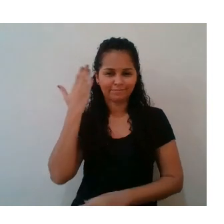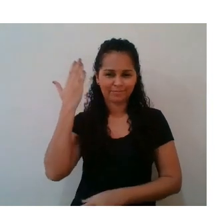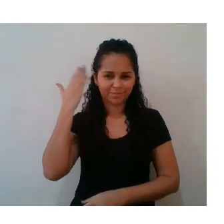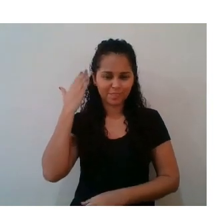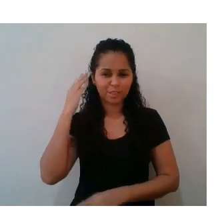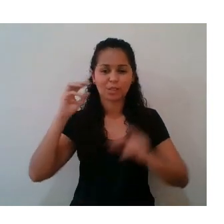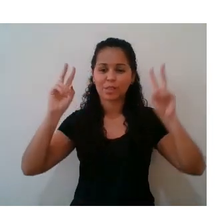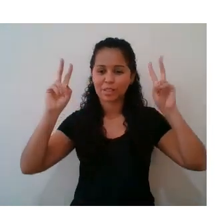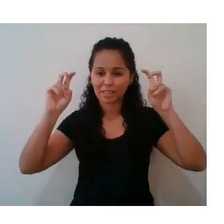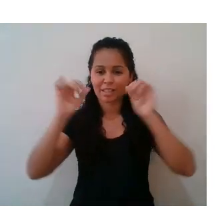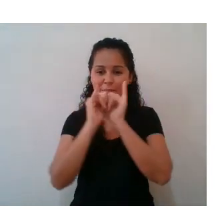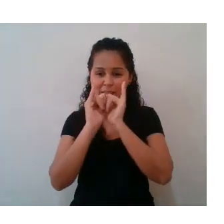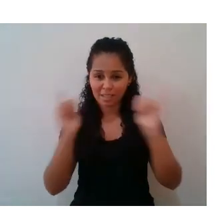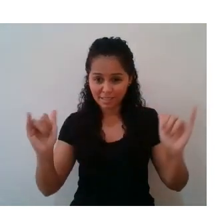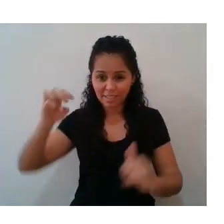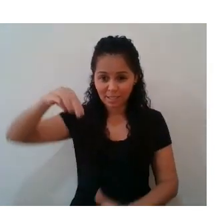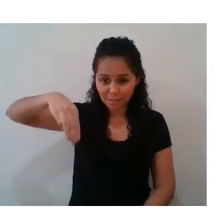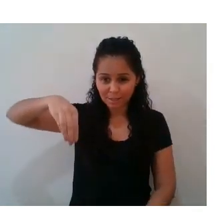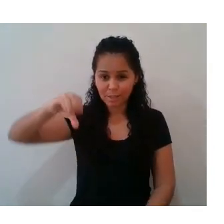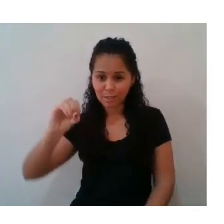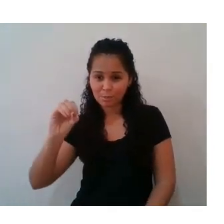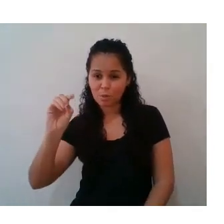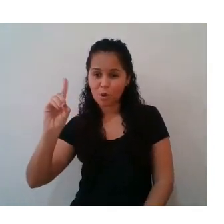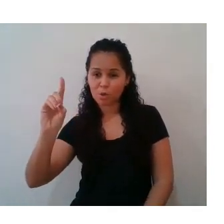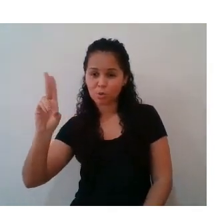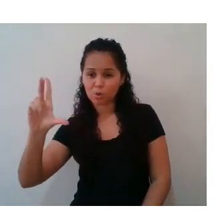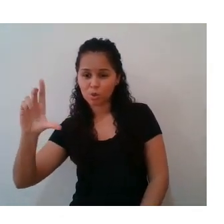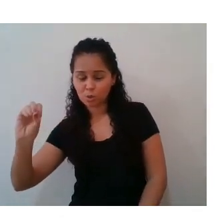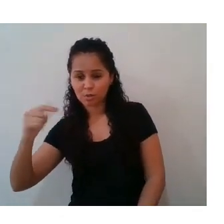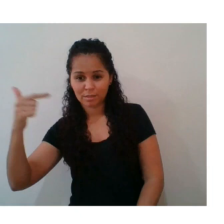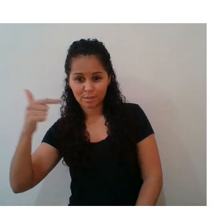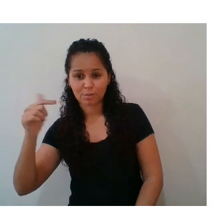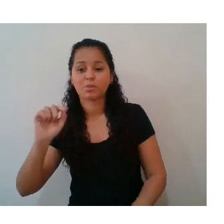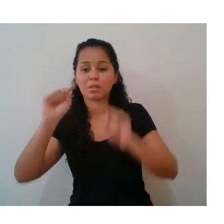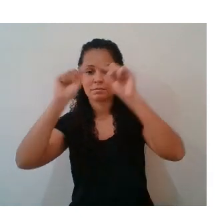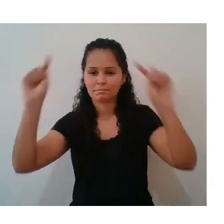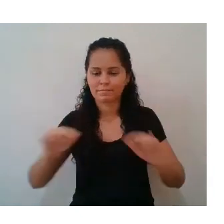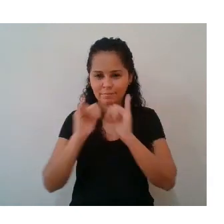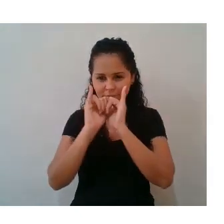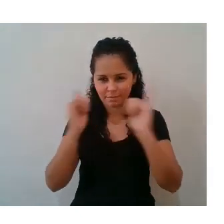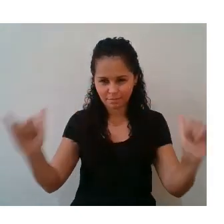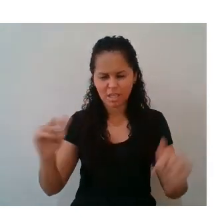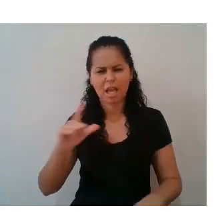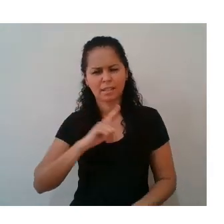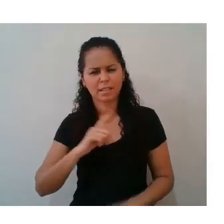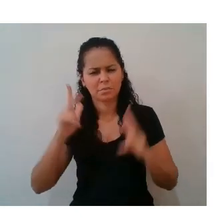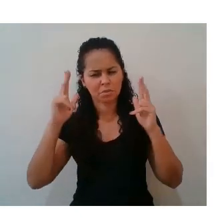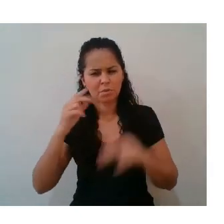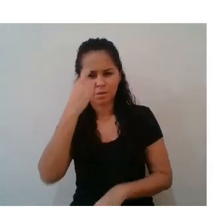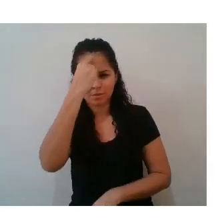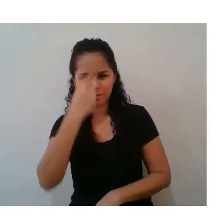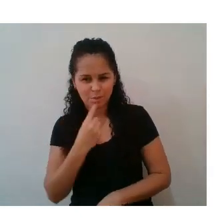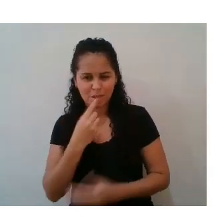capítulo, referente à eletricidade do nosso módulo 2, que é circuitos elétricos. Aqui a gente tem exatamente a